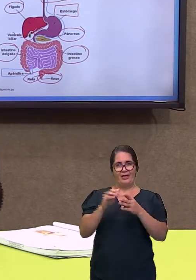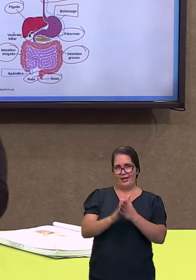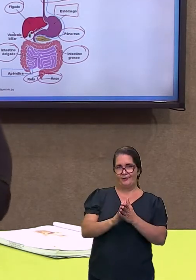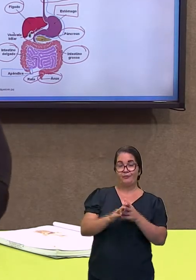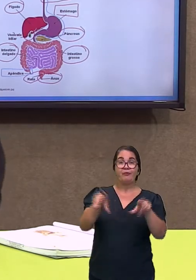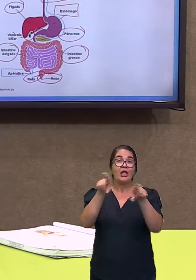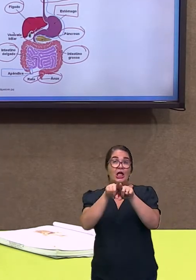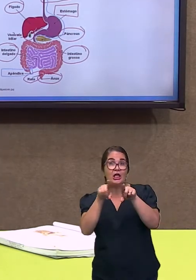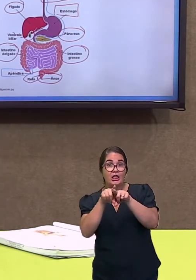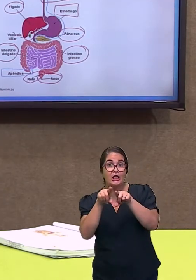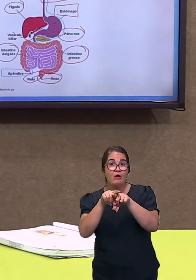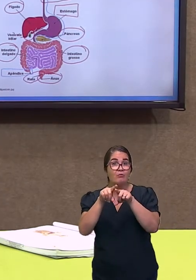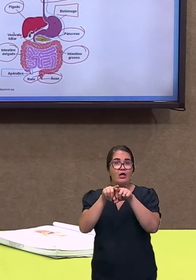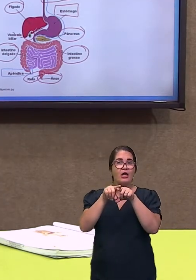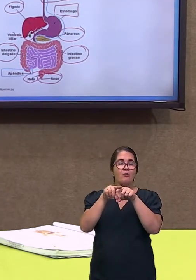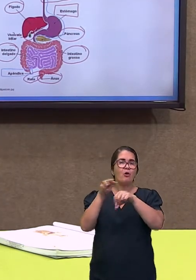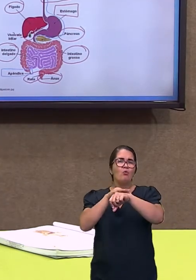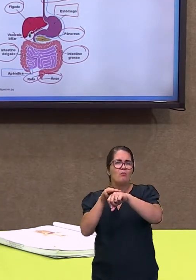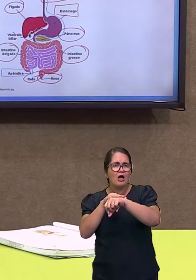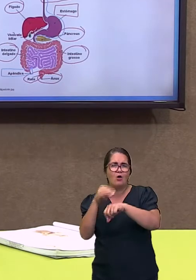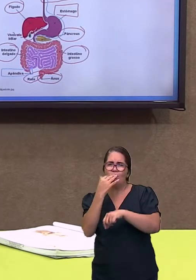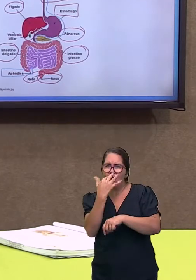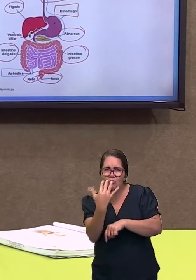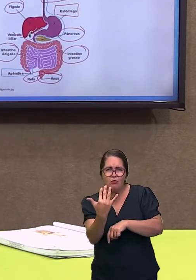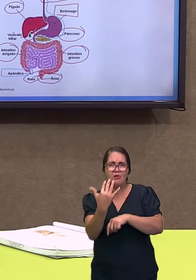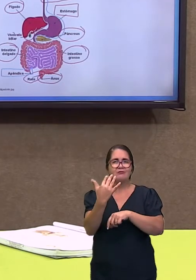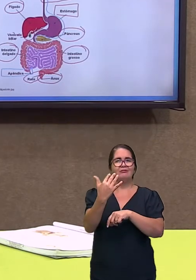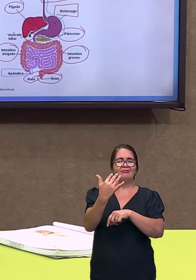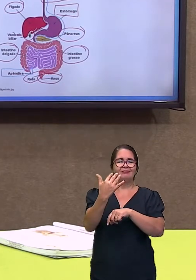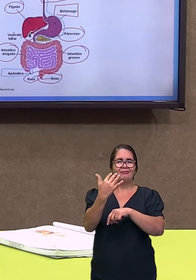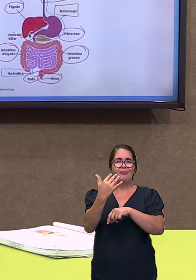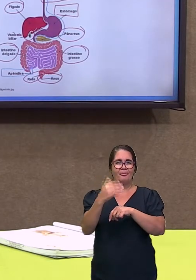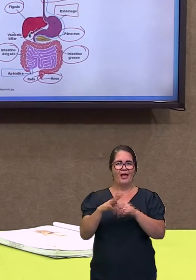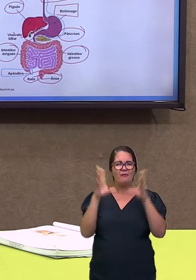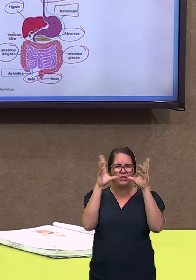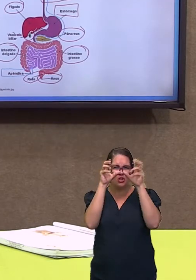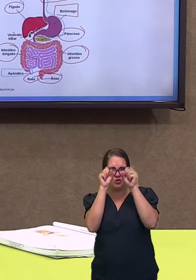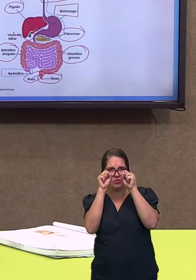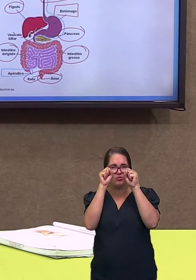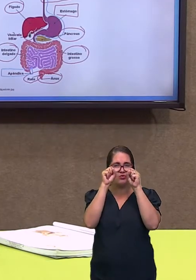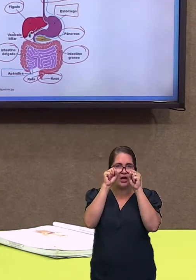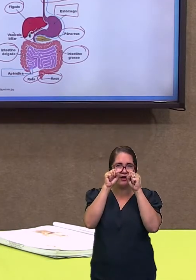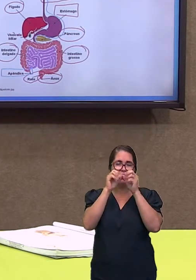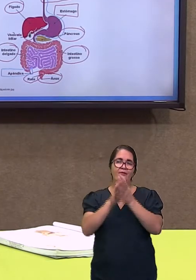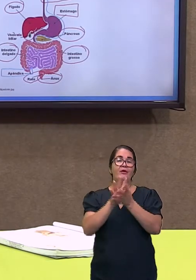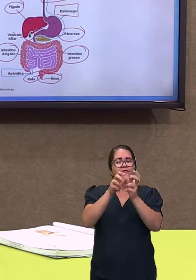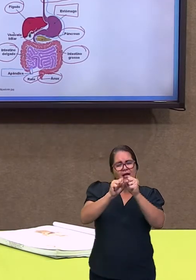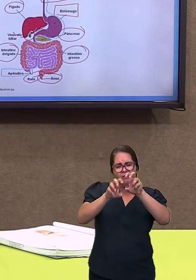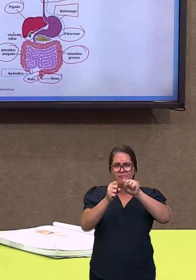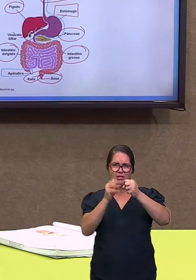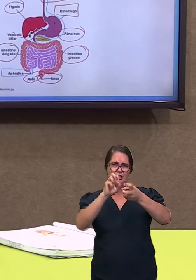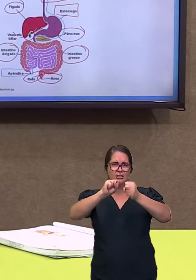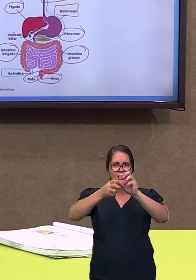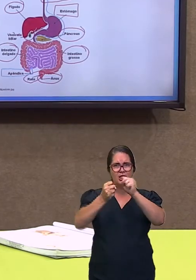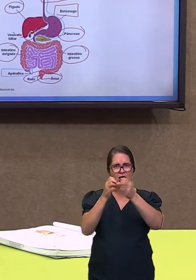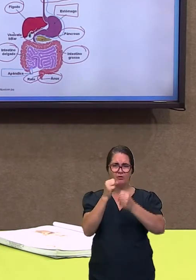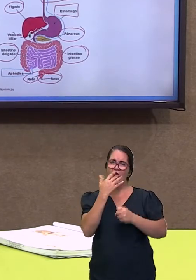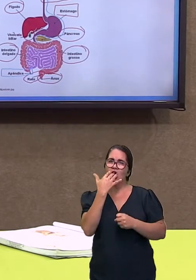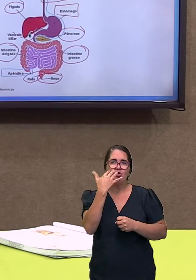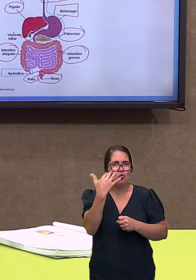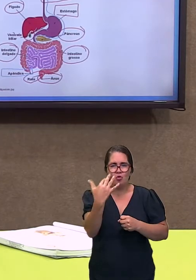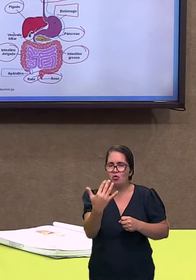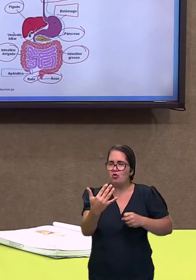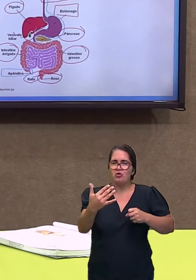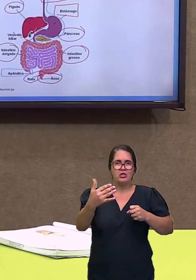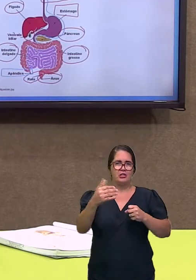uma escurecida nessa cor. E aí, tentar usar o máximo de cores que a gente tiver